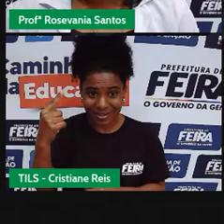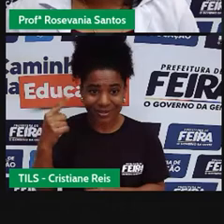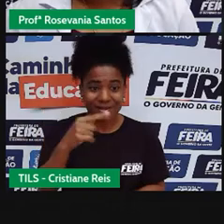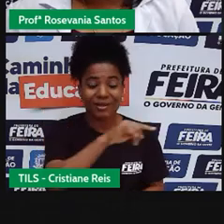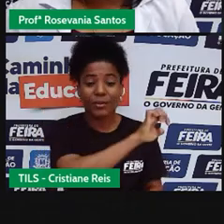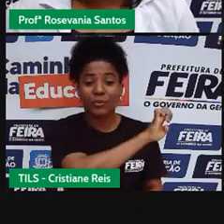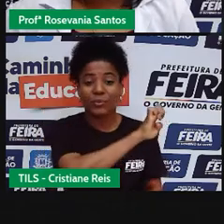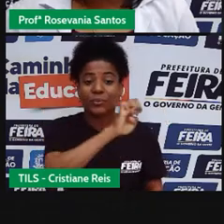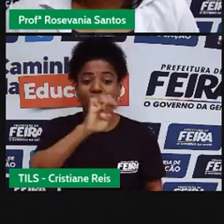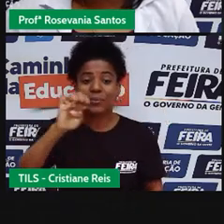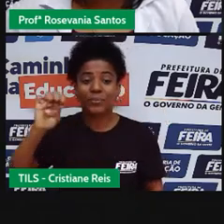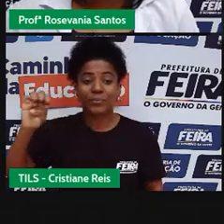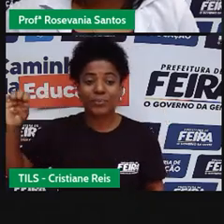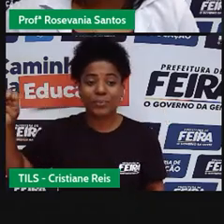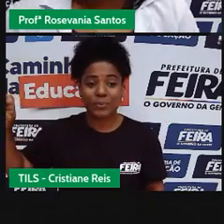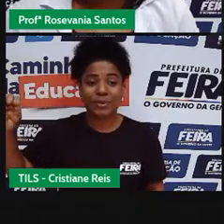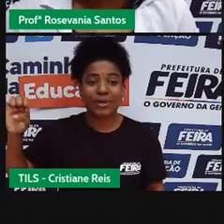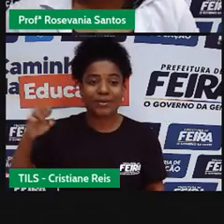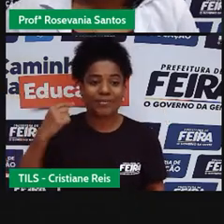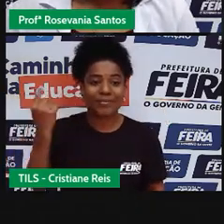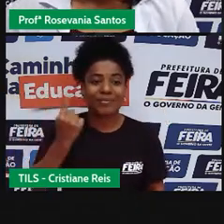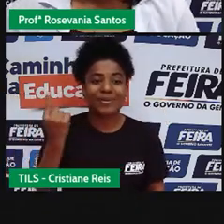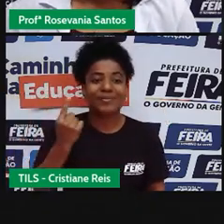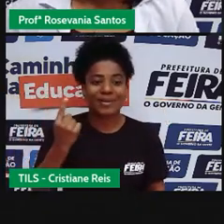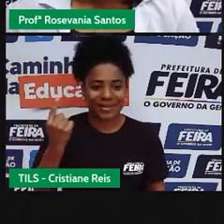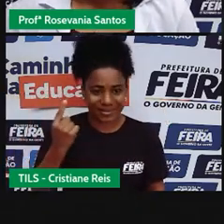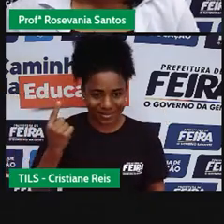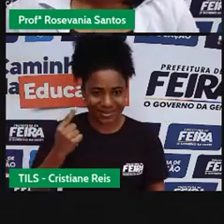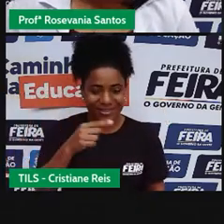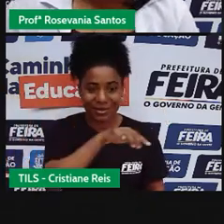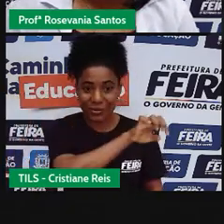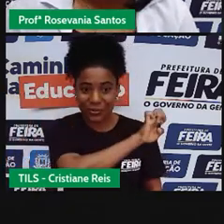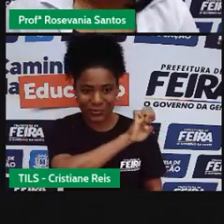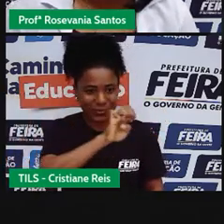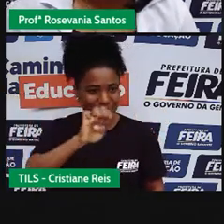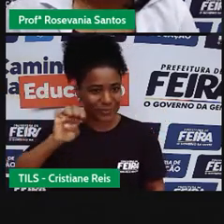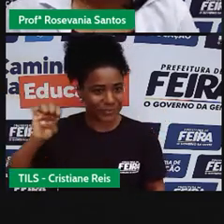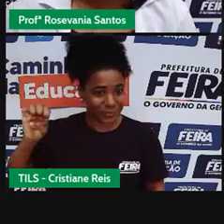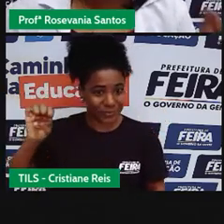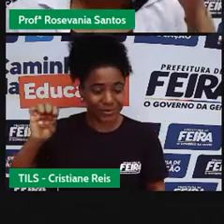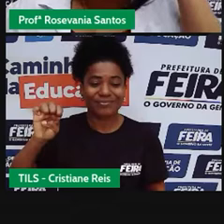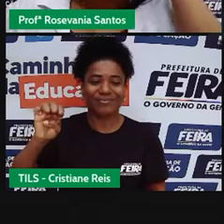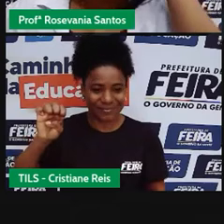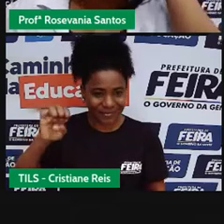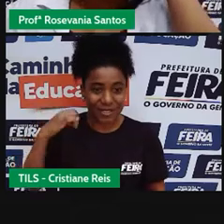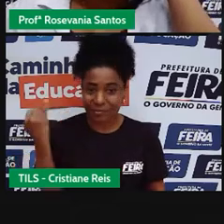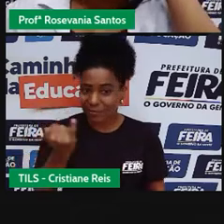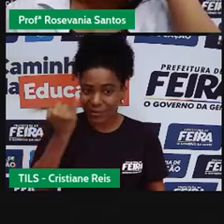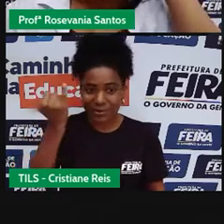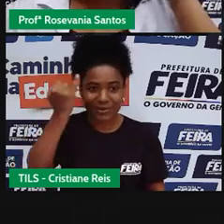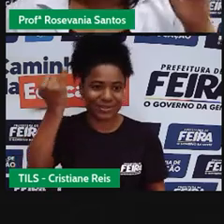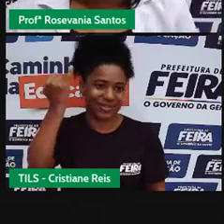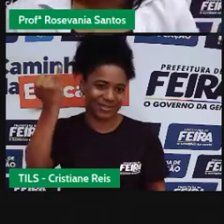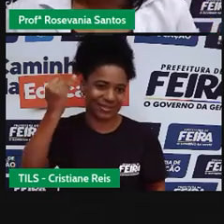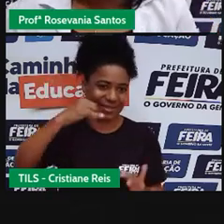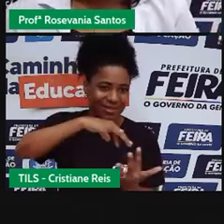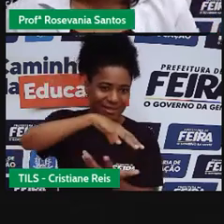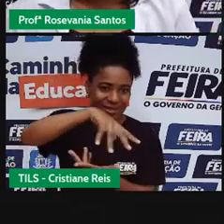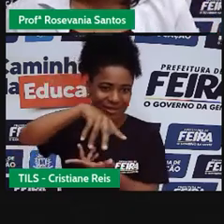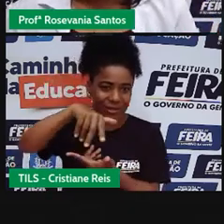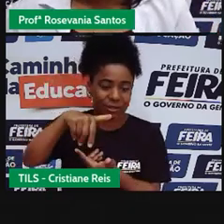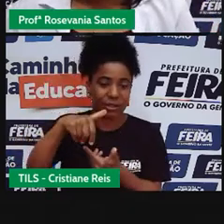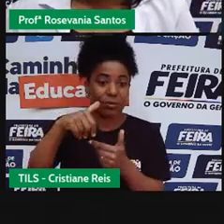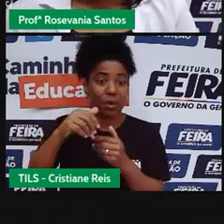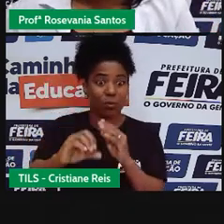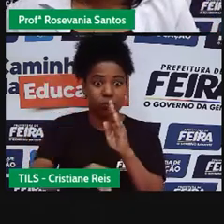primeira latitude importante para situar a gente é a linha do Equador, que é a latitude, né, zero,